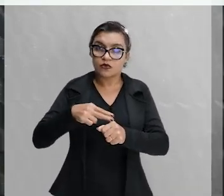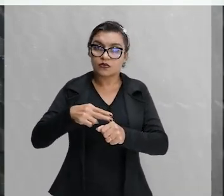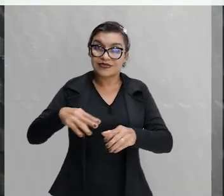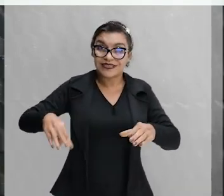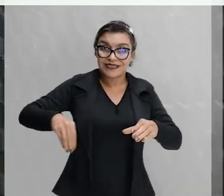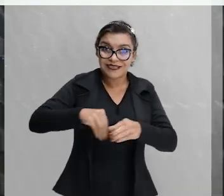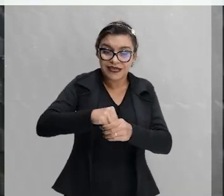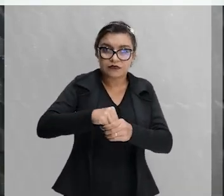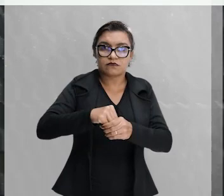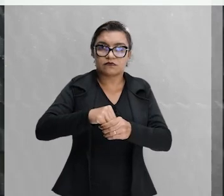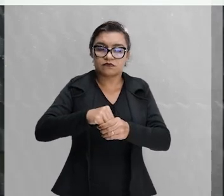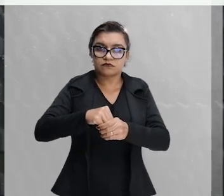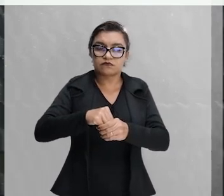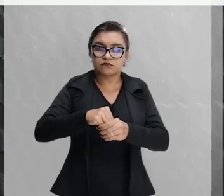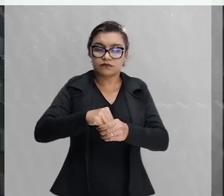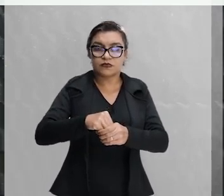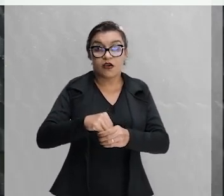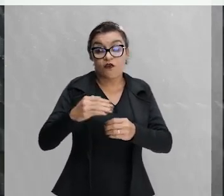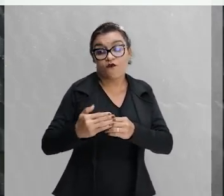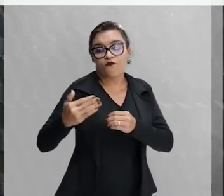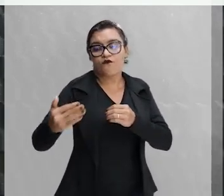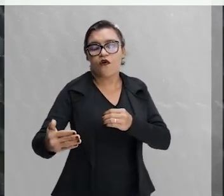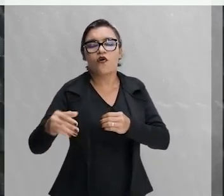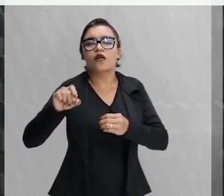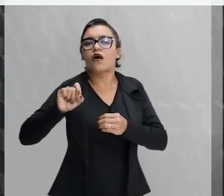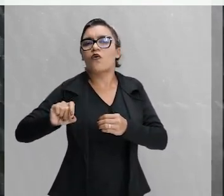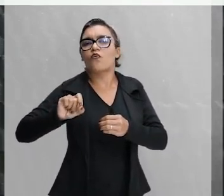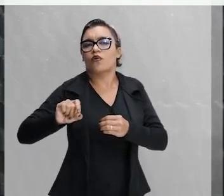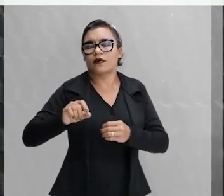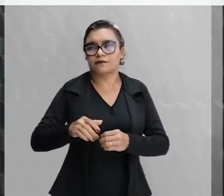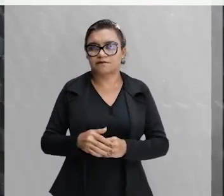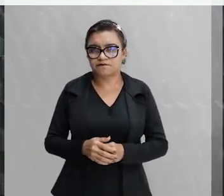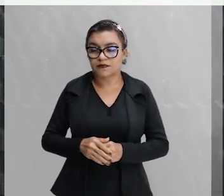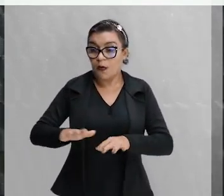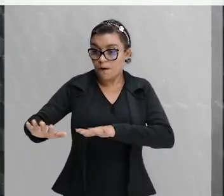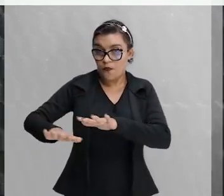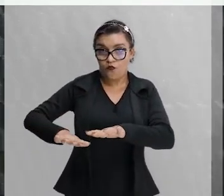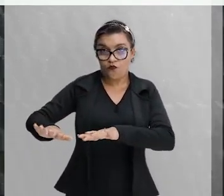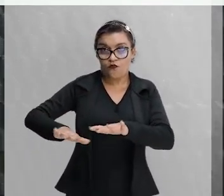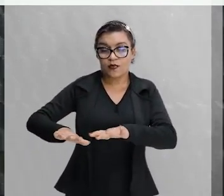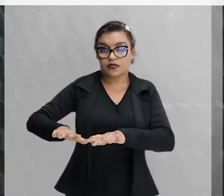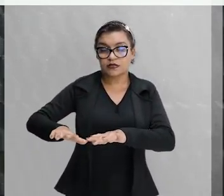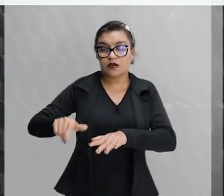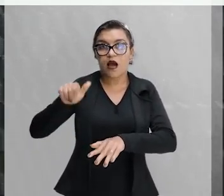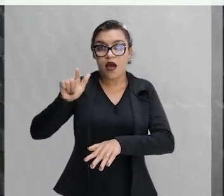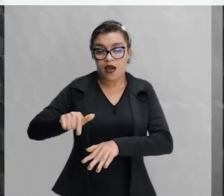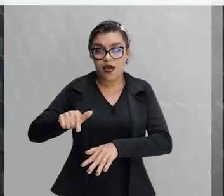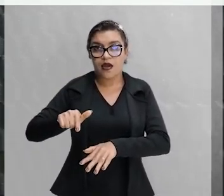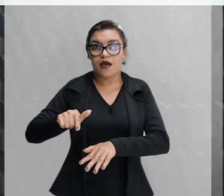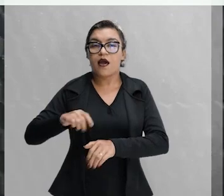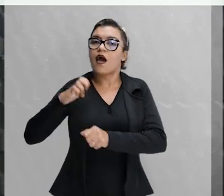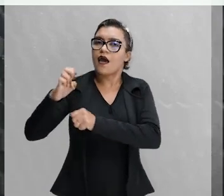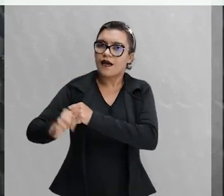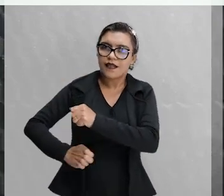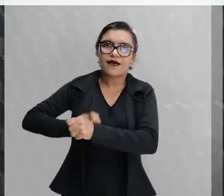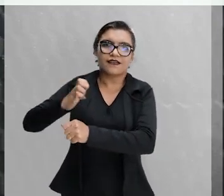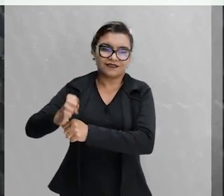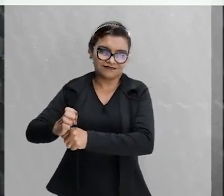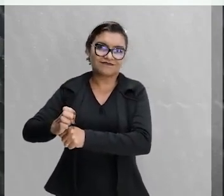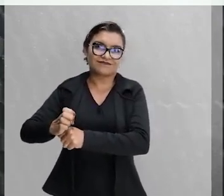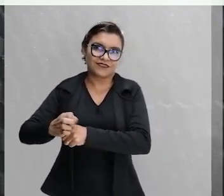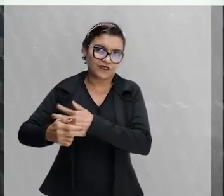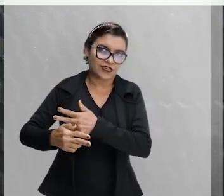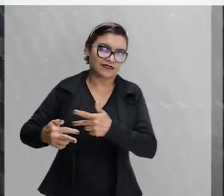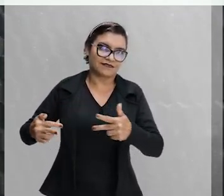núcleo. Quem está fora e tem uma movimentação maior são os elétrons,